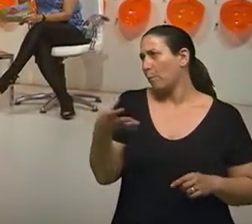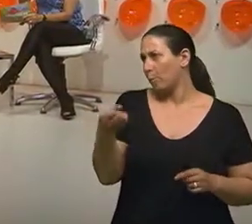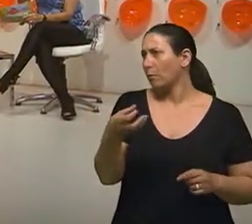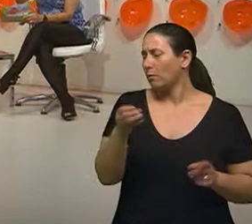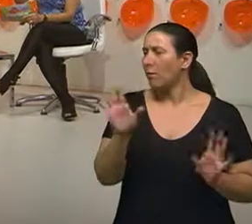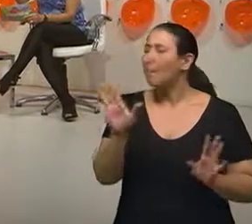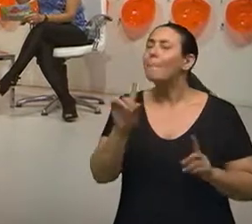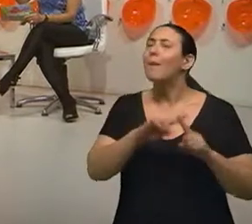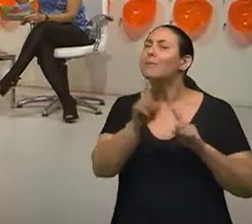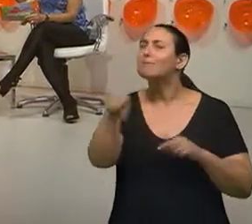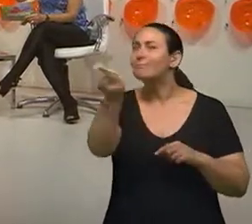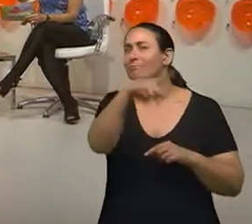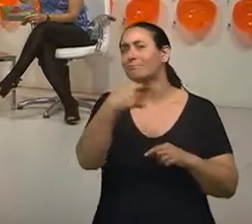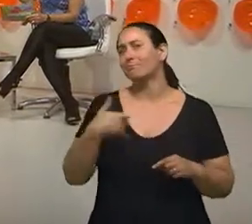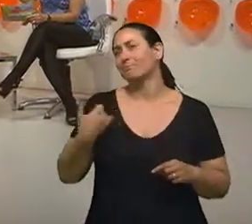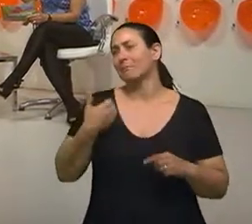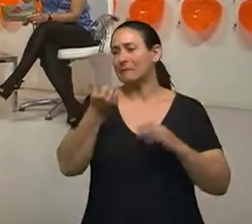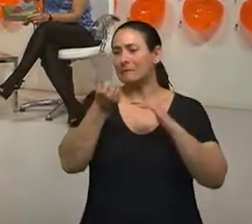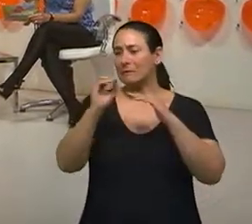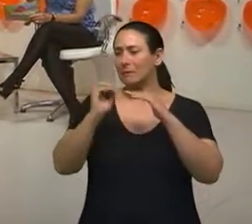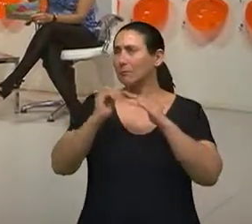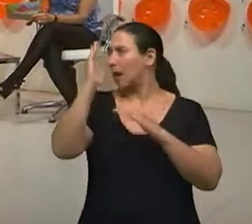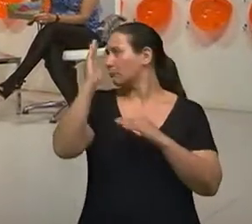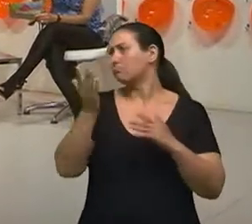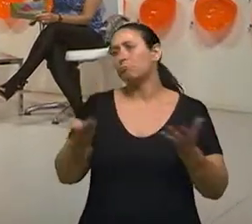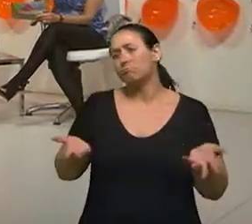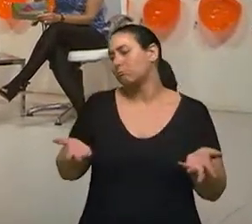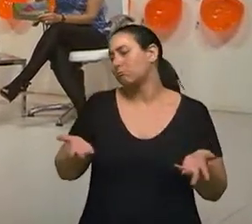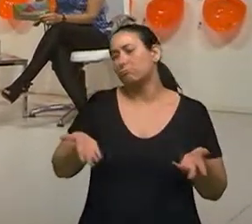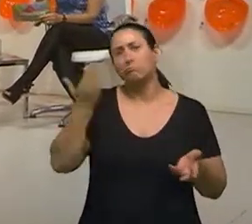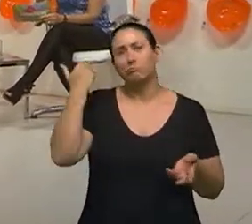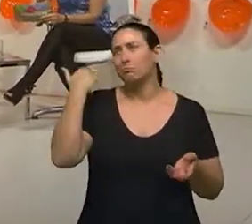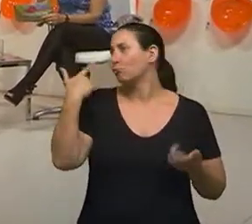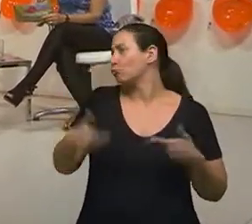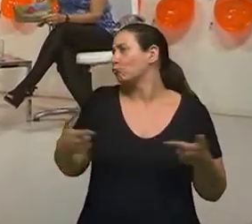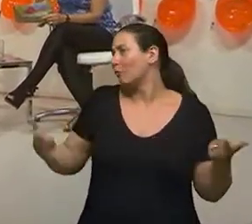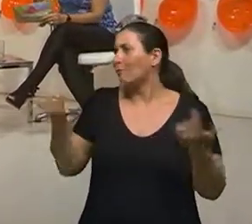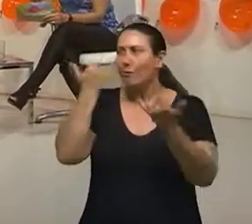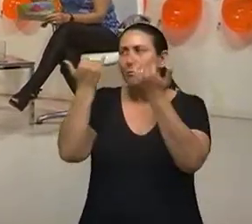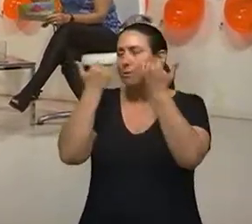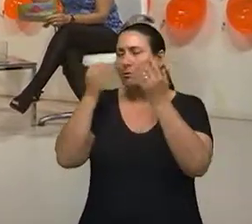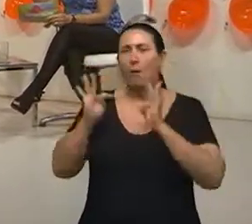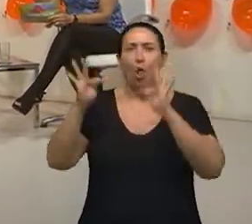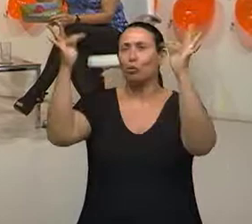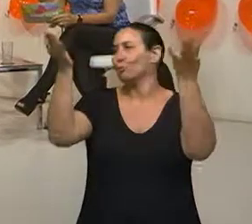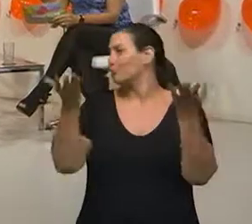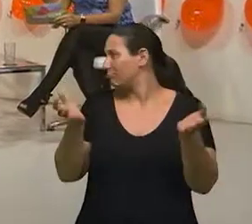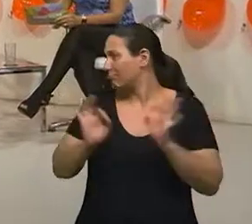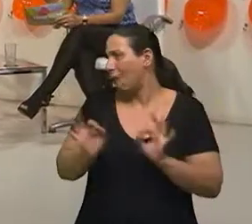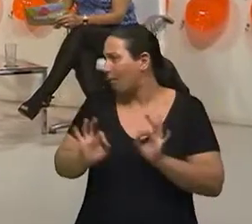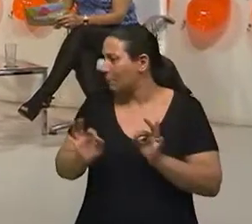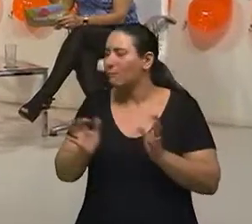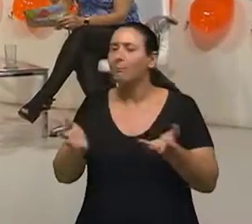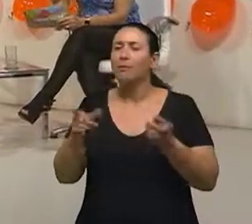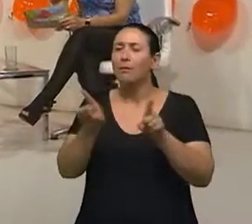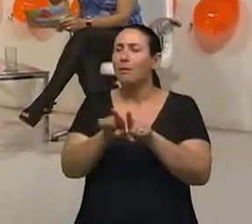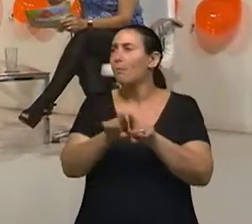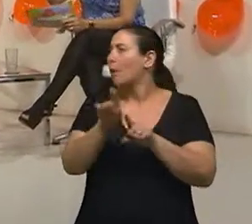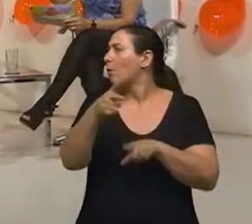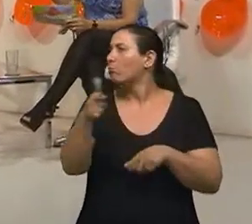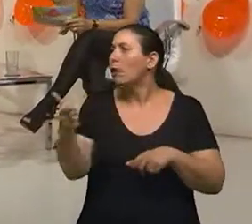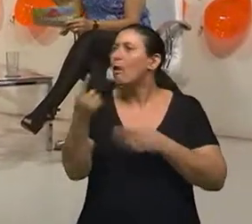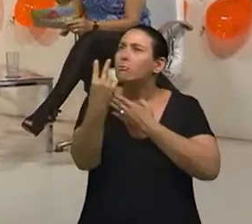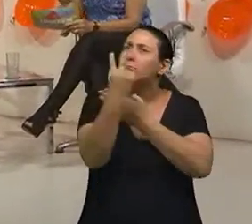teve... As pessoas têm 60 ou mais, não passaram, a maioria delas, por nenhuma proteção,